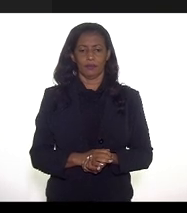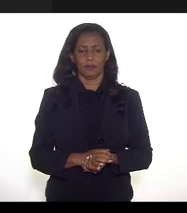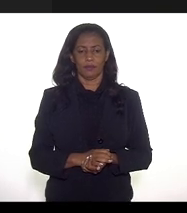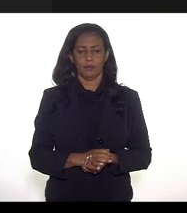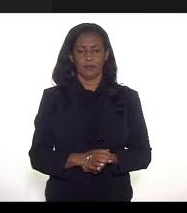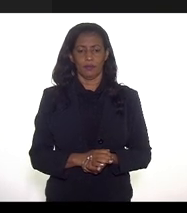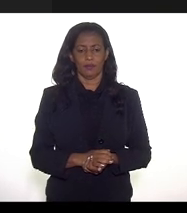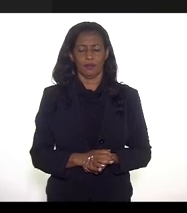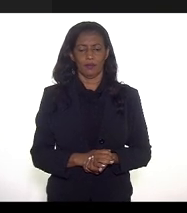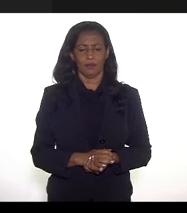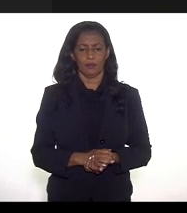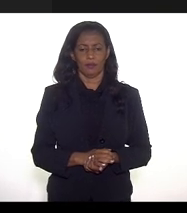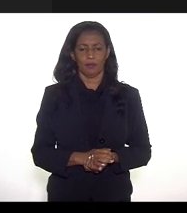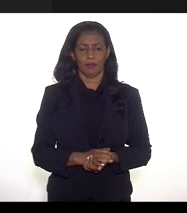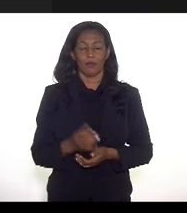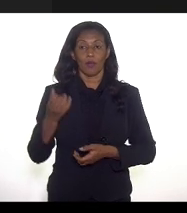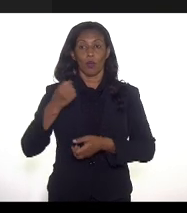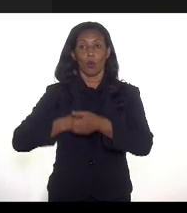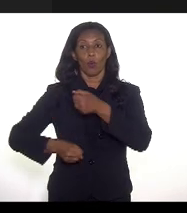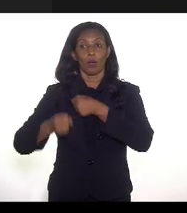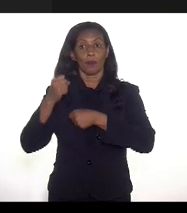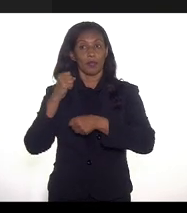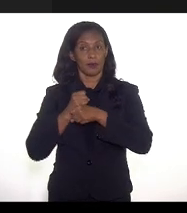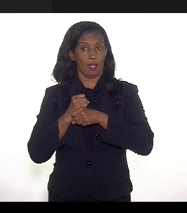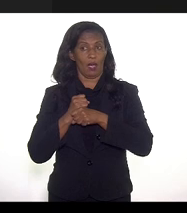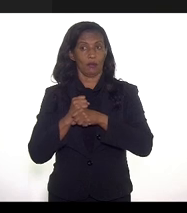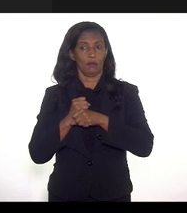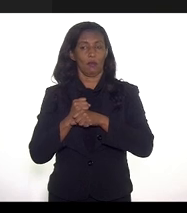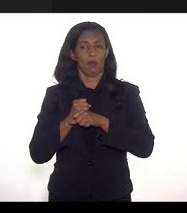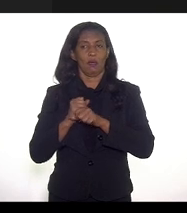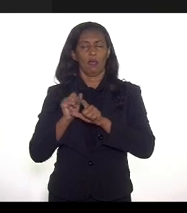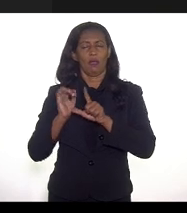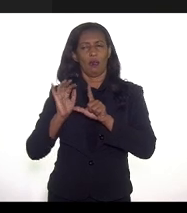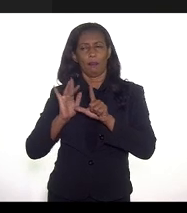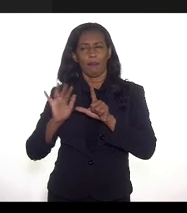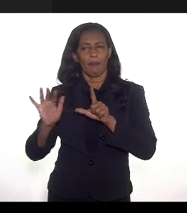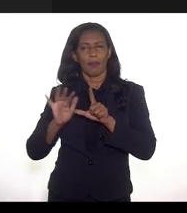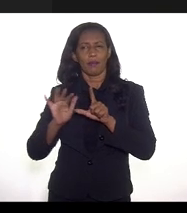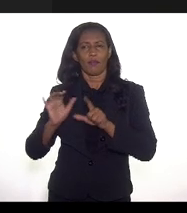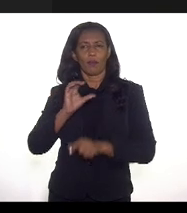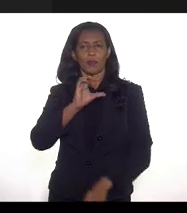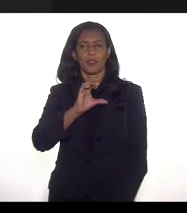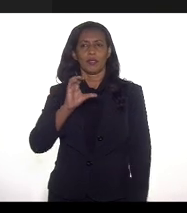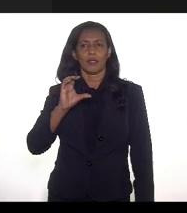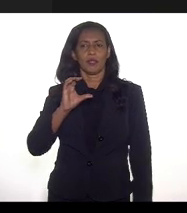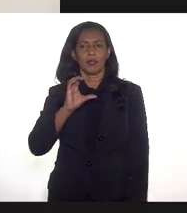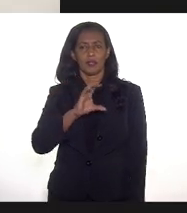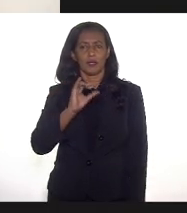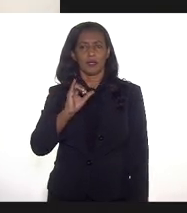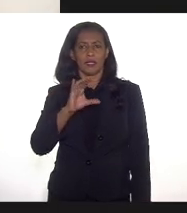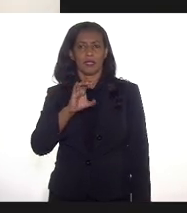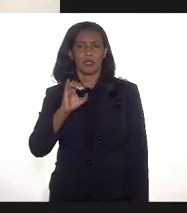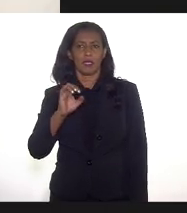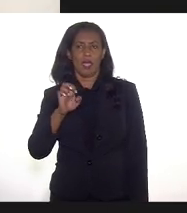Olha, ainda no ano passado, a plataforma CCERJ enfrentamos dificuldades, ficou dividida entre a plataforma CCERJ